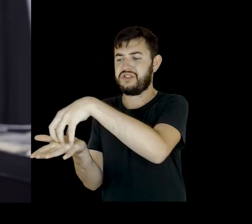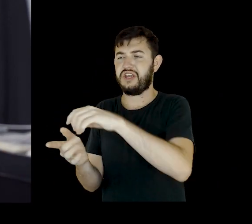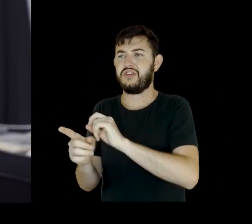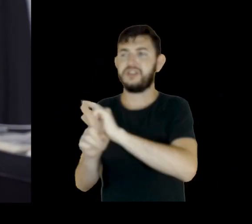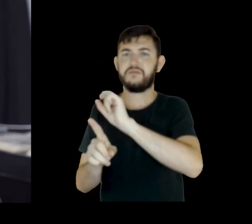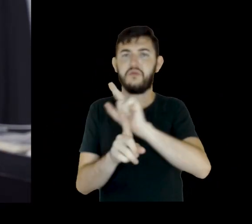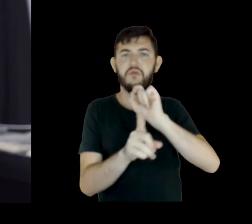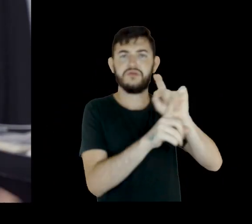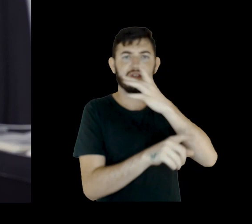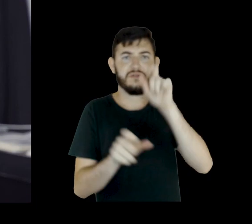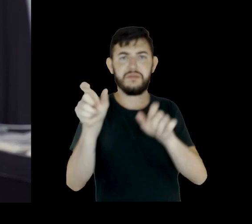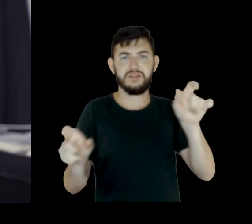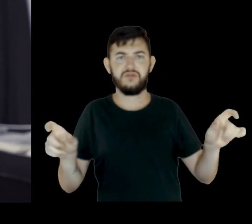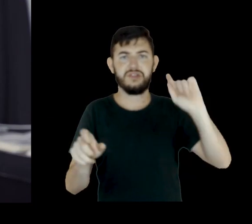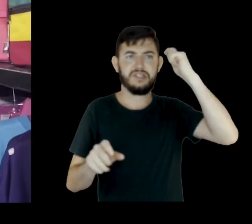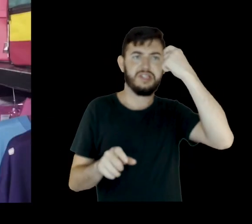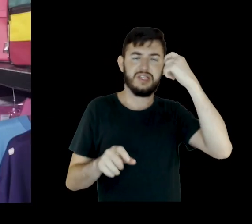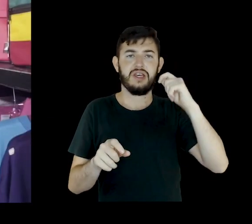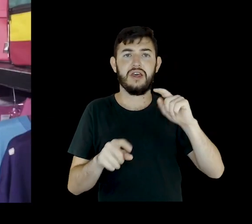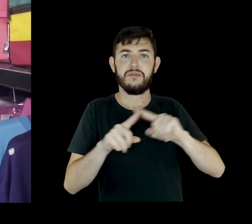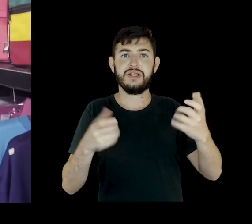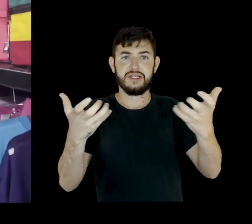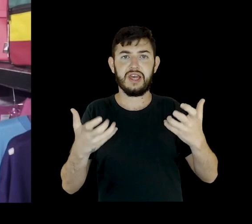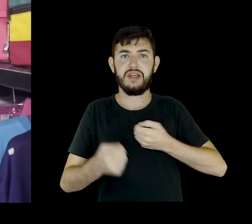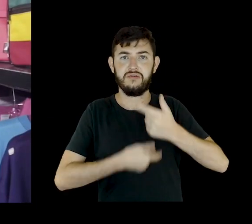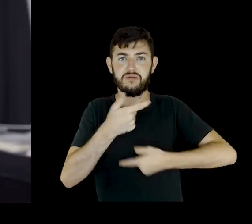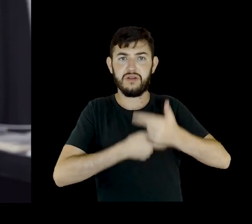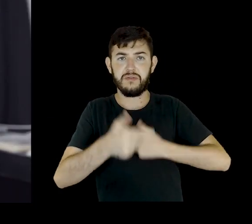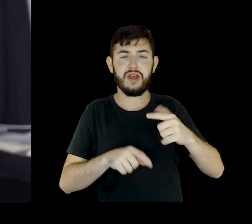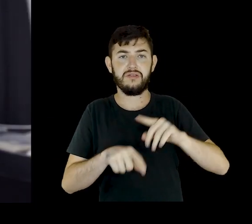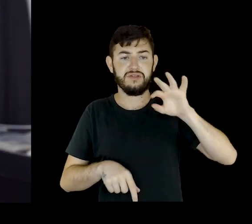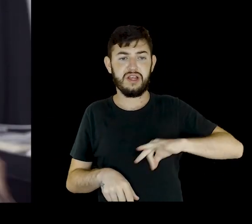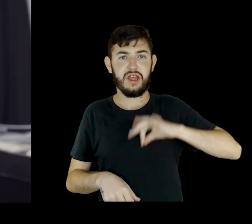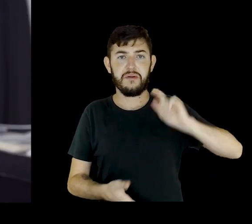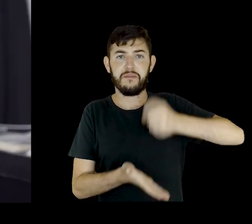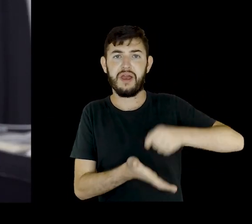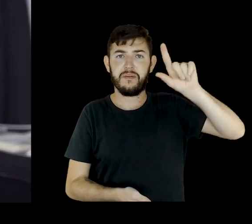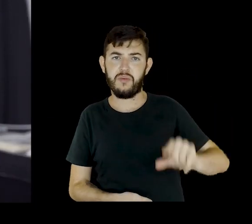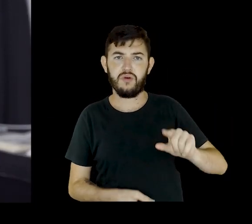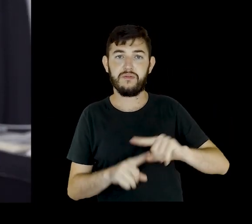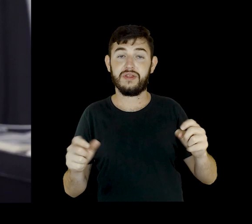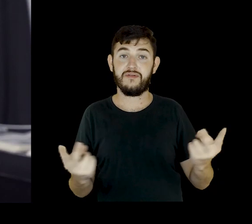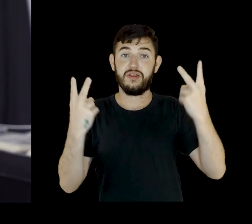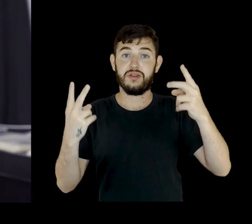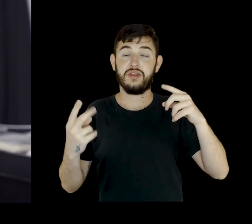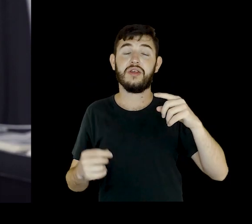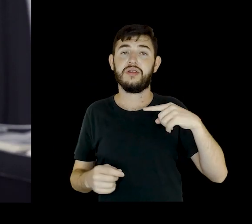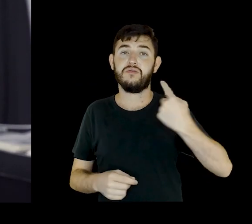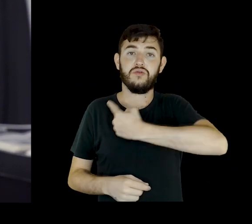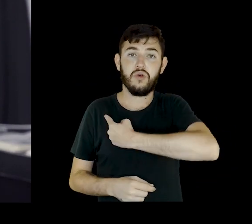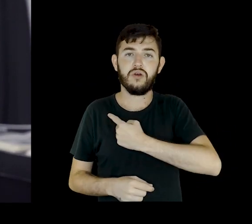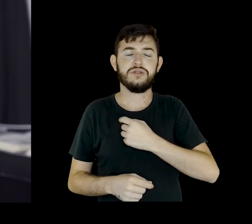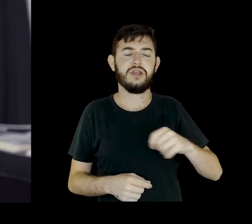para que a gente não esteja lá, mas a mão de obra é nossa, eles querem, né? E pagam muito pouco por isso. Então, essa questão da valorização de quem a gente é, da valorização do